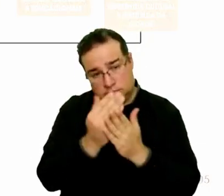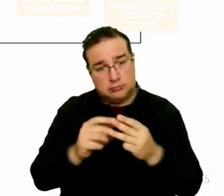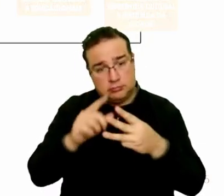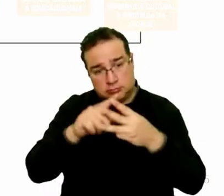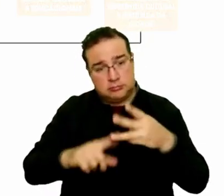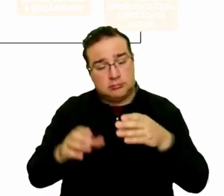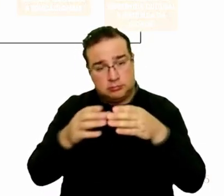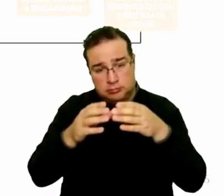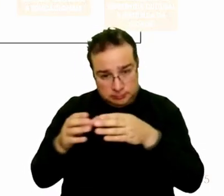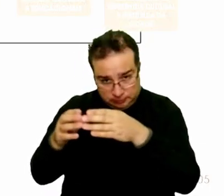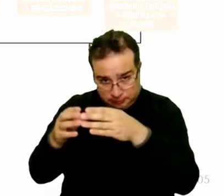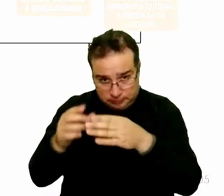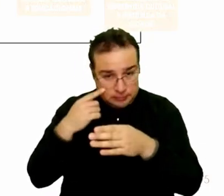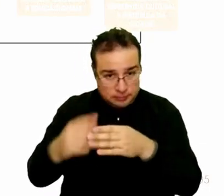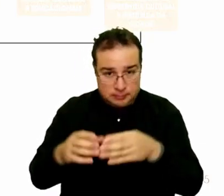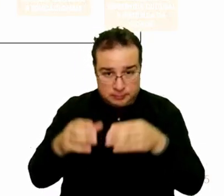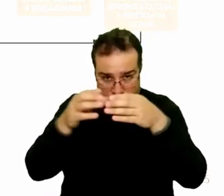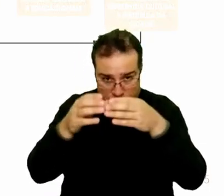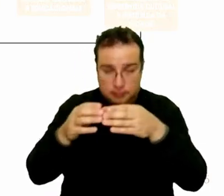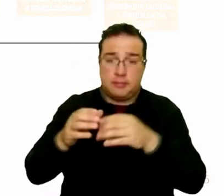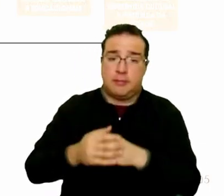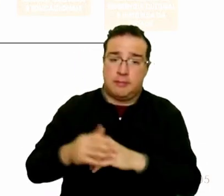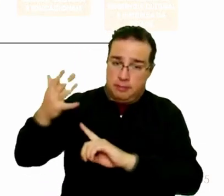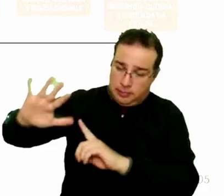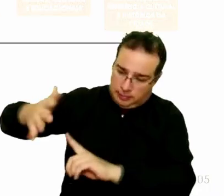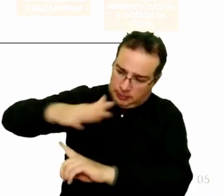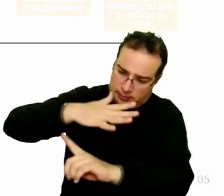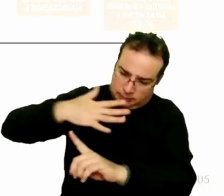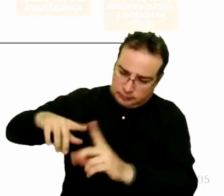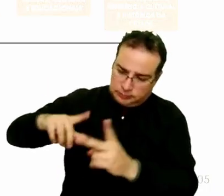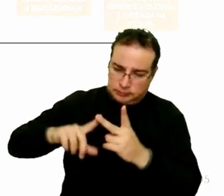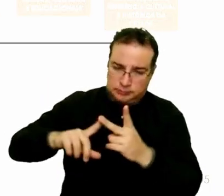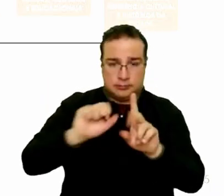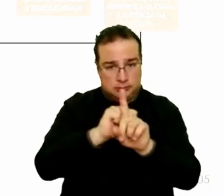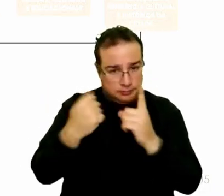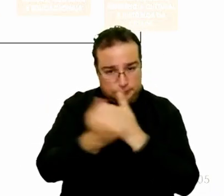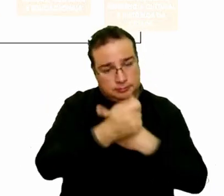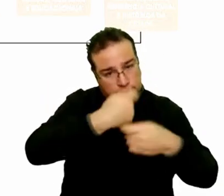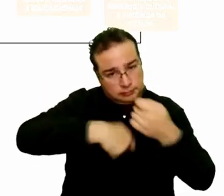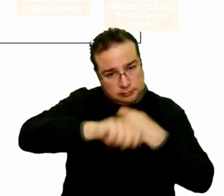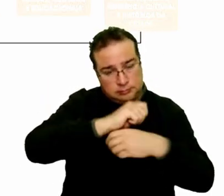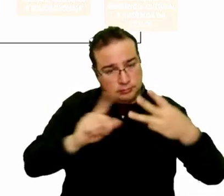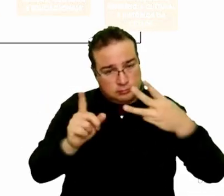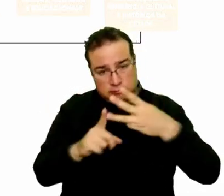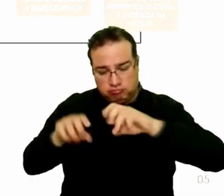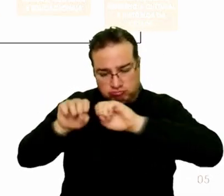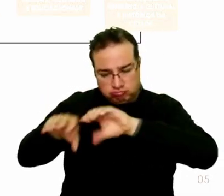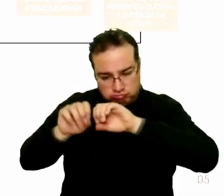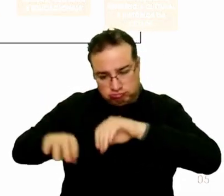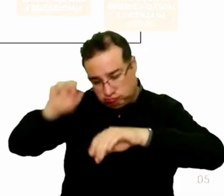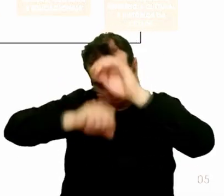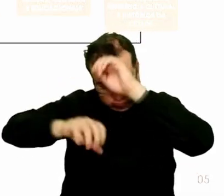3 categorias. Então, a categoria ambiental, a categoria social e econômica e a categoria educacional.